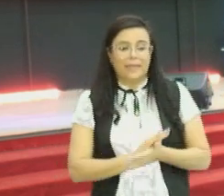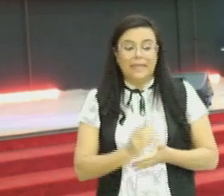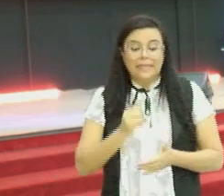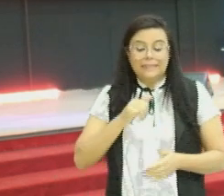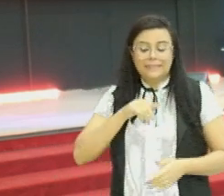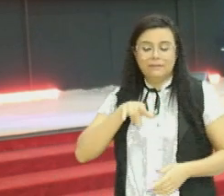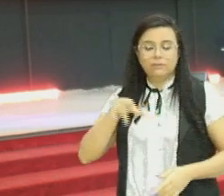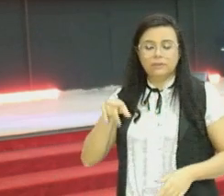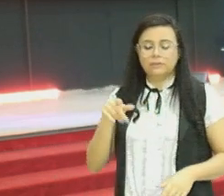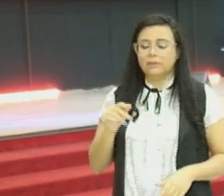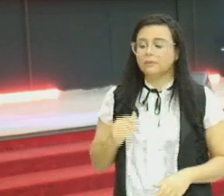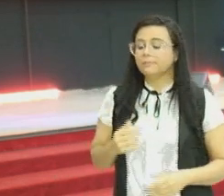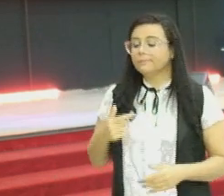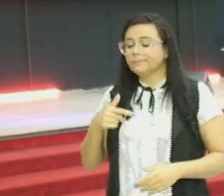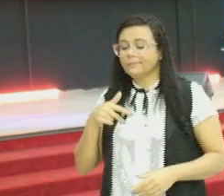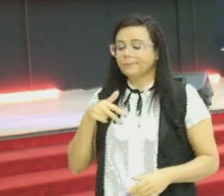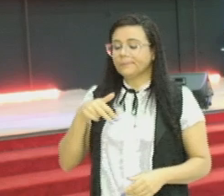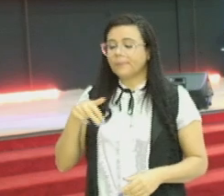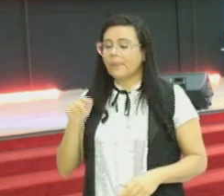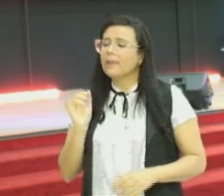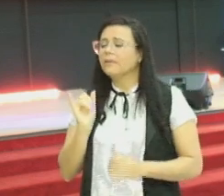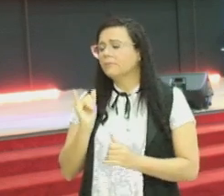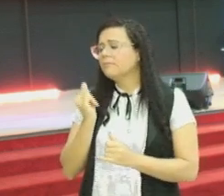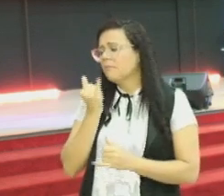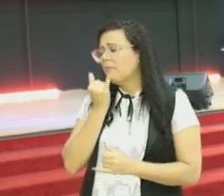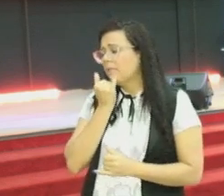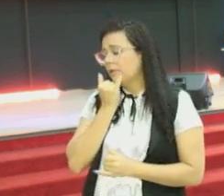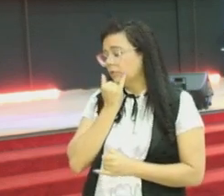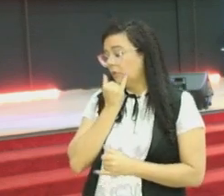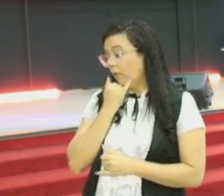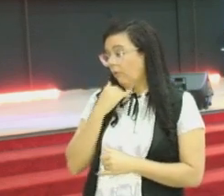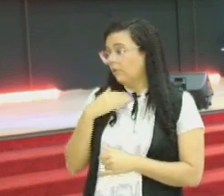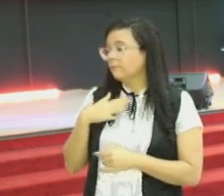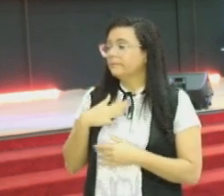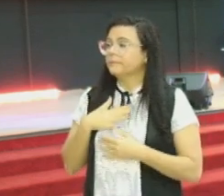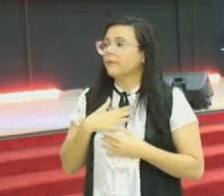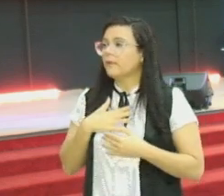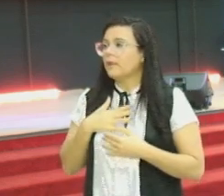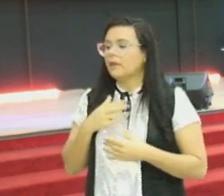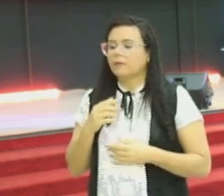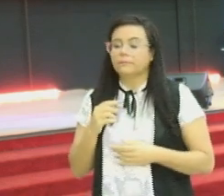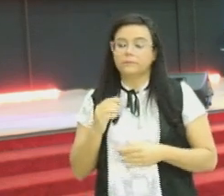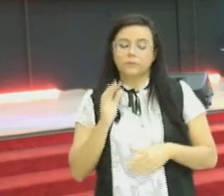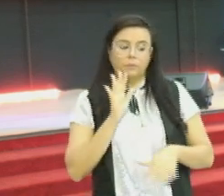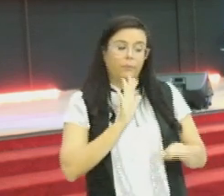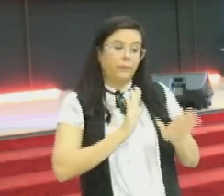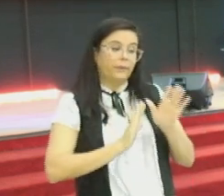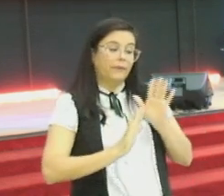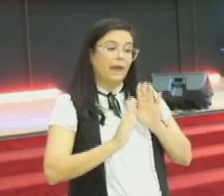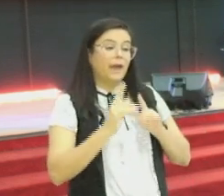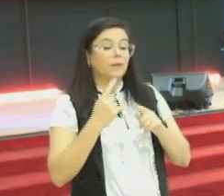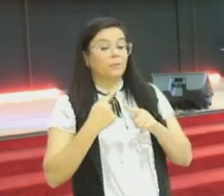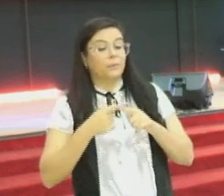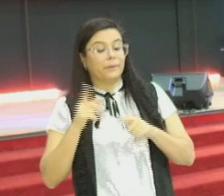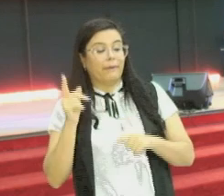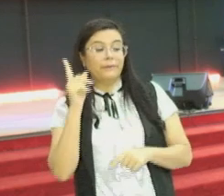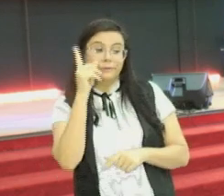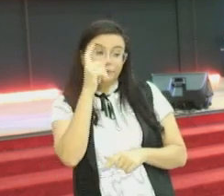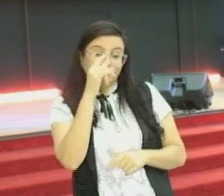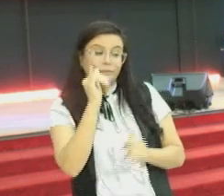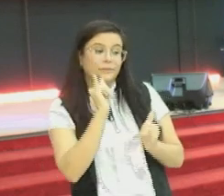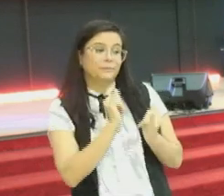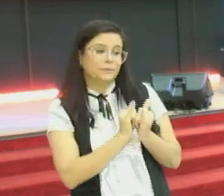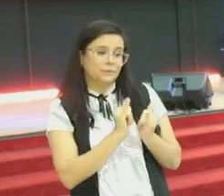pessoa do que não pedir perdão. Por isso Jesus disse: cuidado. Quando se trata de pessoas, cuidado.